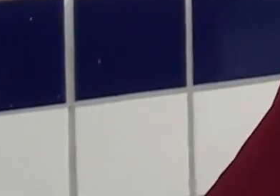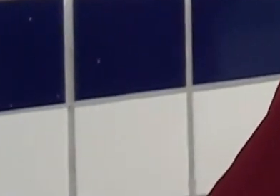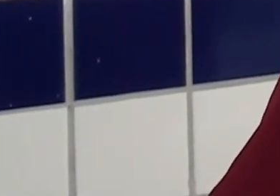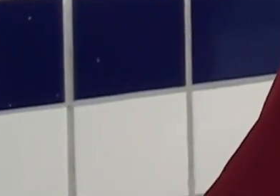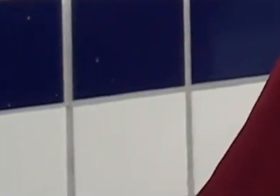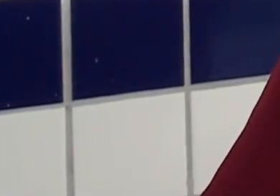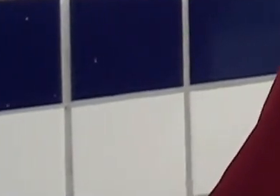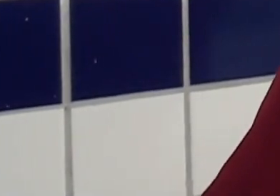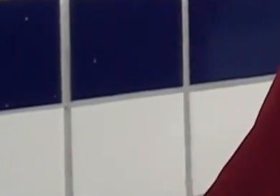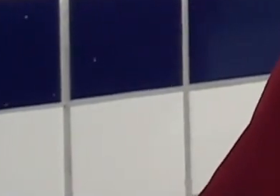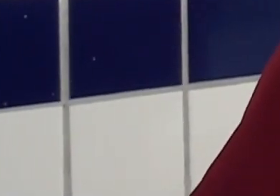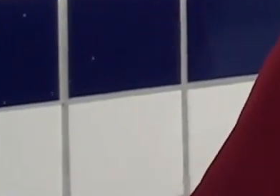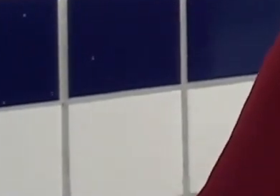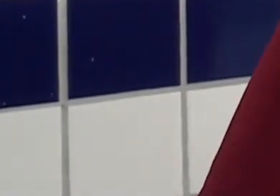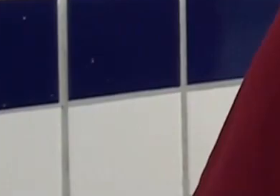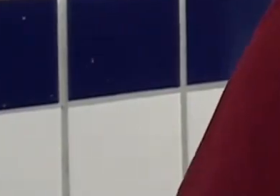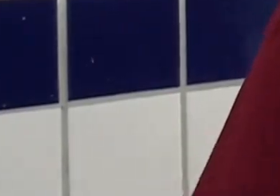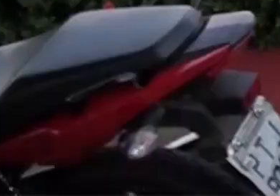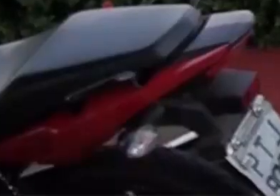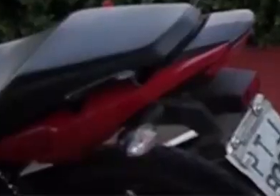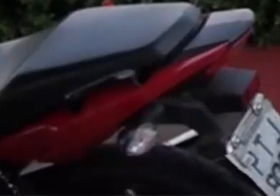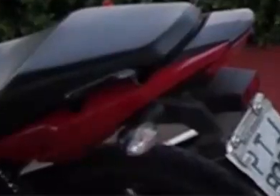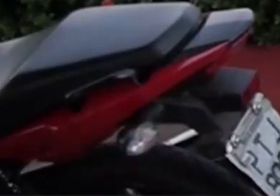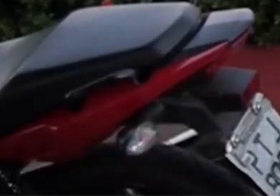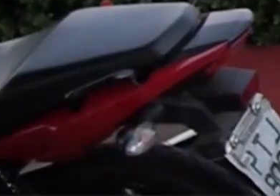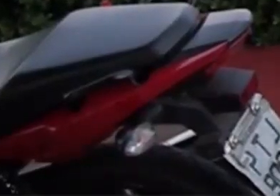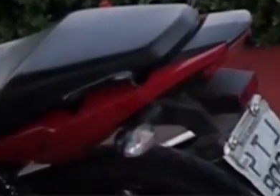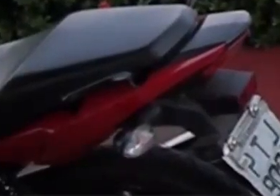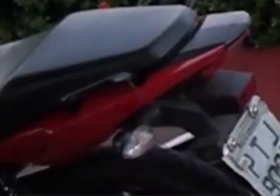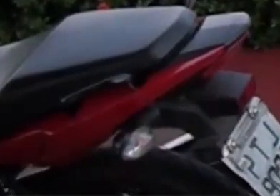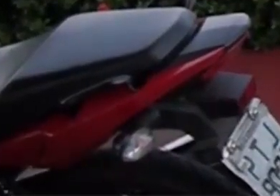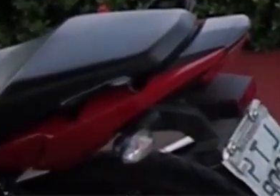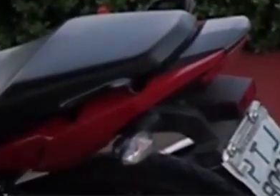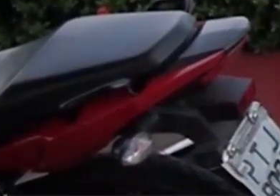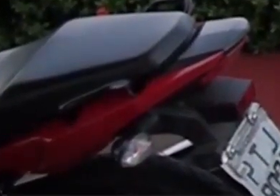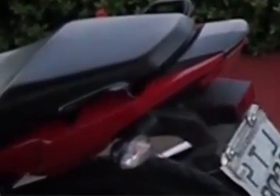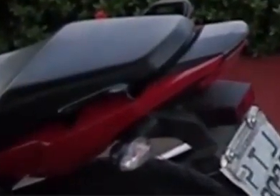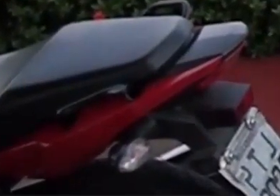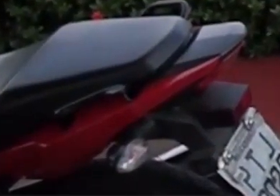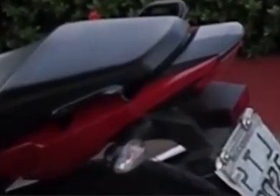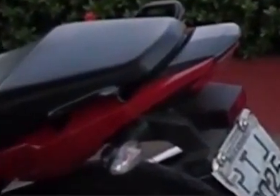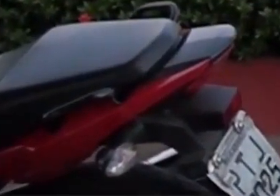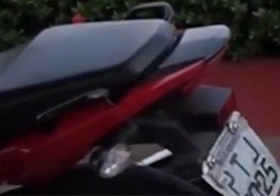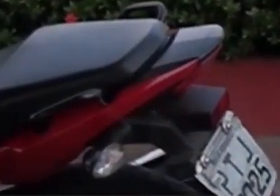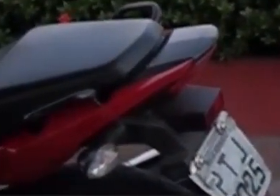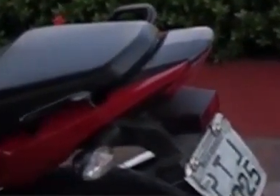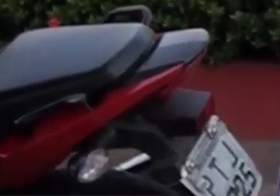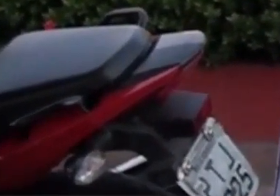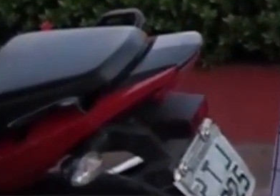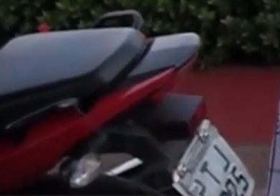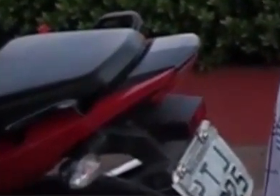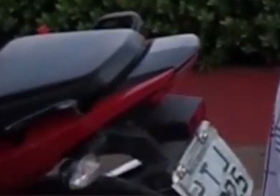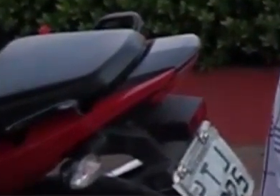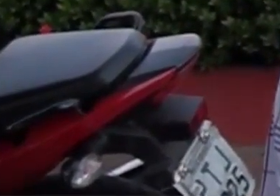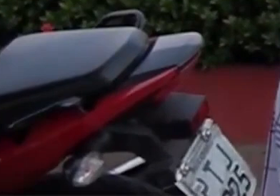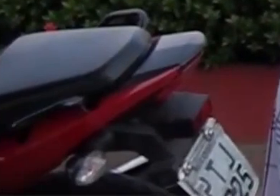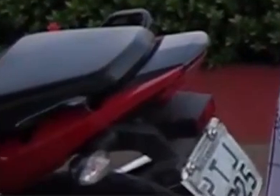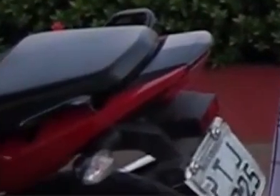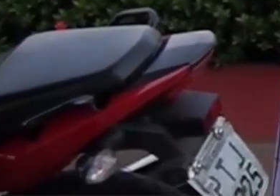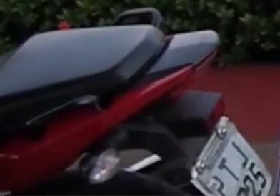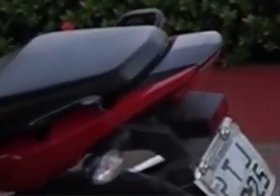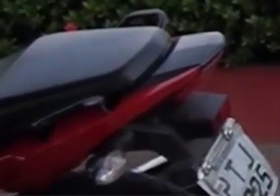estamos orando, que o senhor fique bem. Boa tarde, eu sou Antônio Marcos da Silva, moro aqui neste bairro há mais de